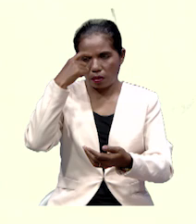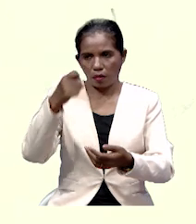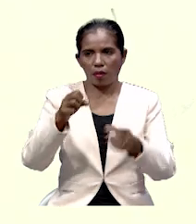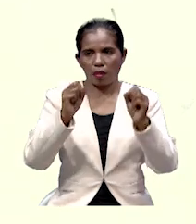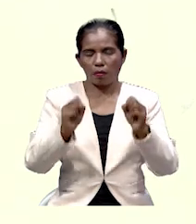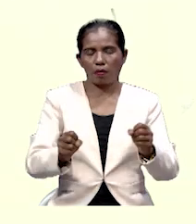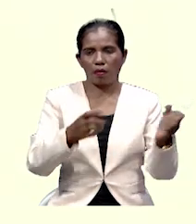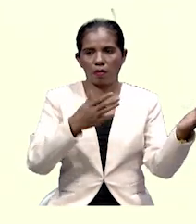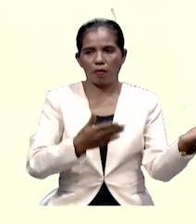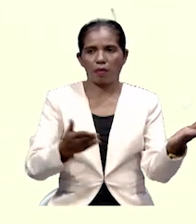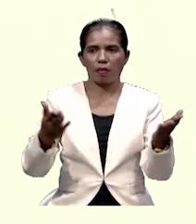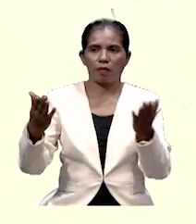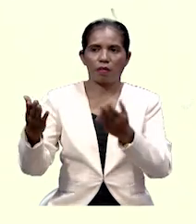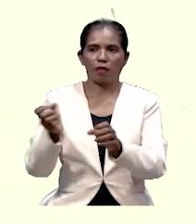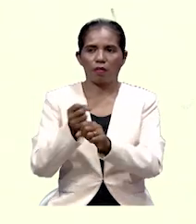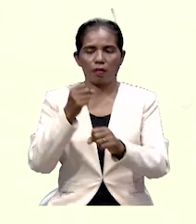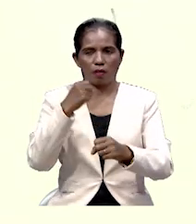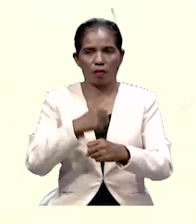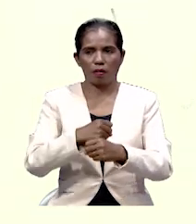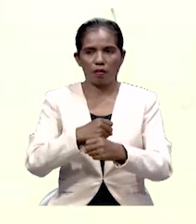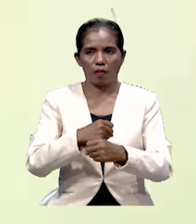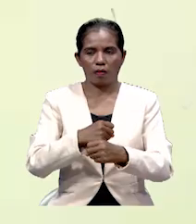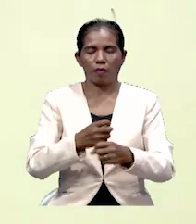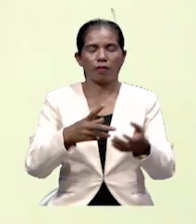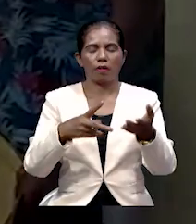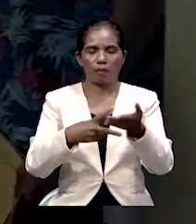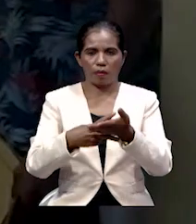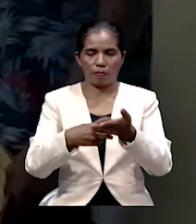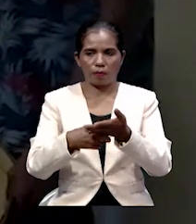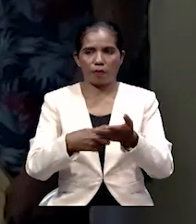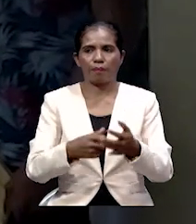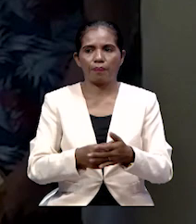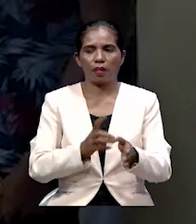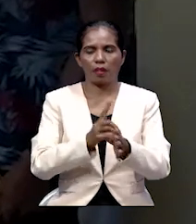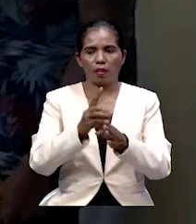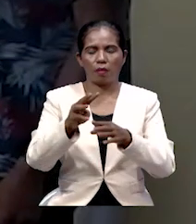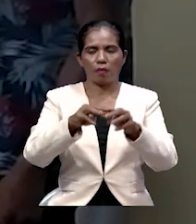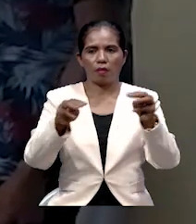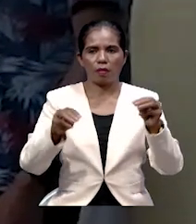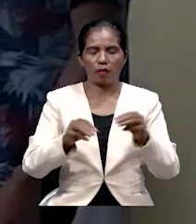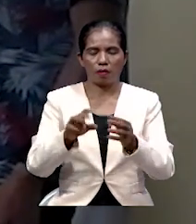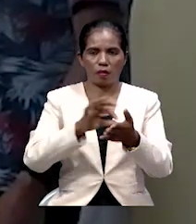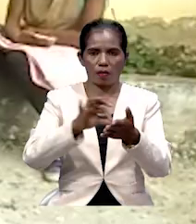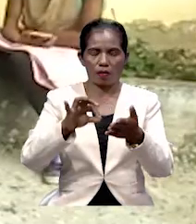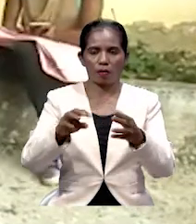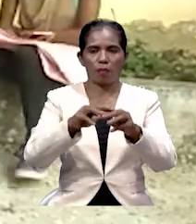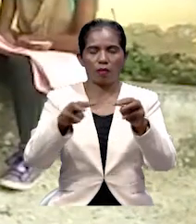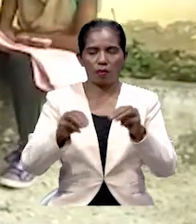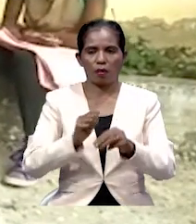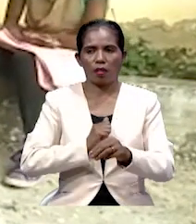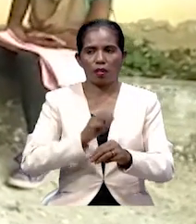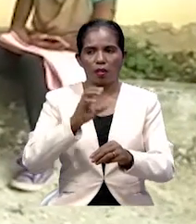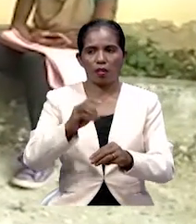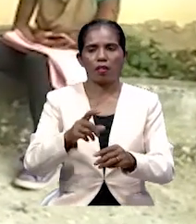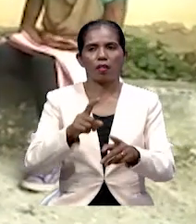ho di dane ho di halo produs ba pasaport. Alendek di Resang Municipal Conservatorio Registro Notariado Municipio Ainaro i